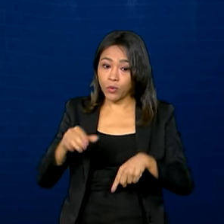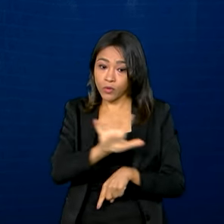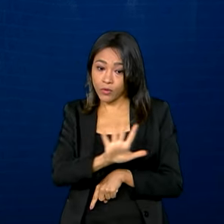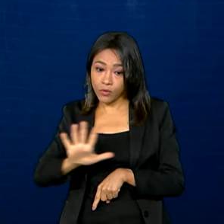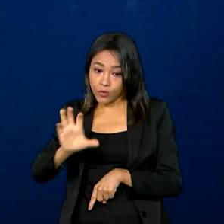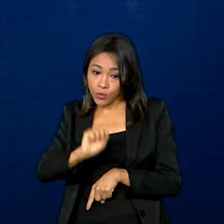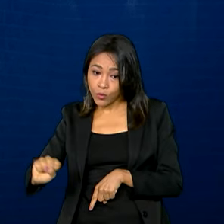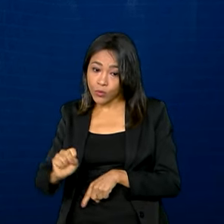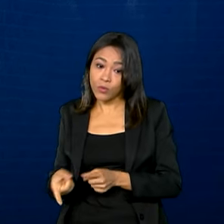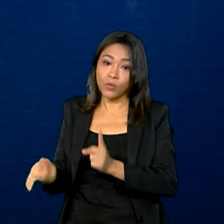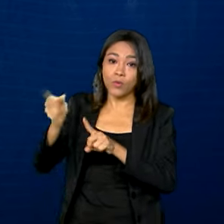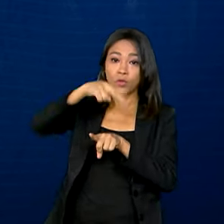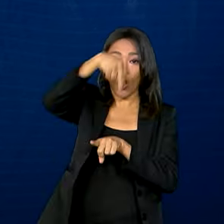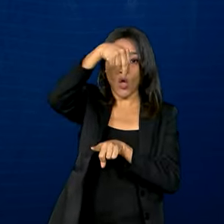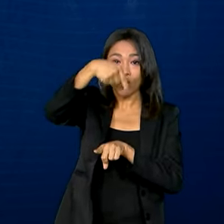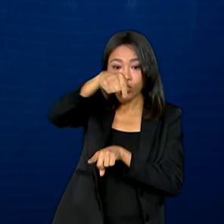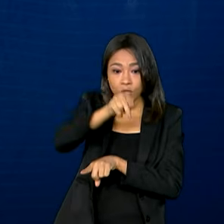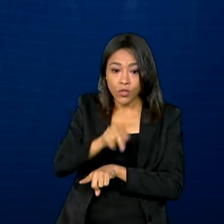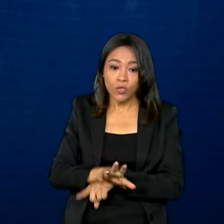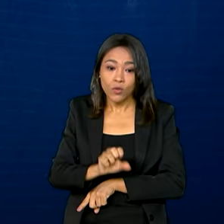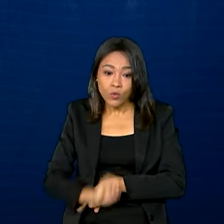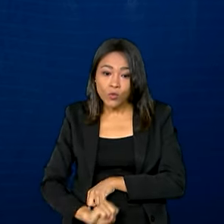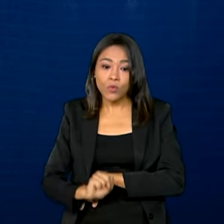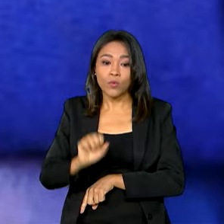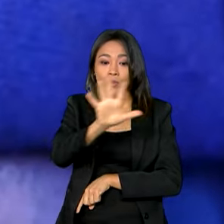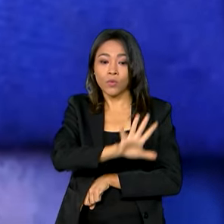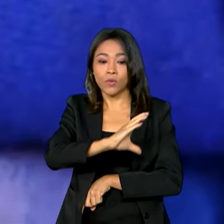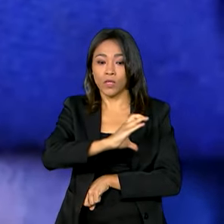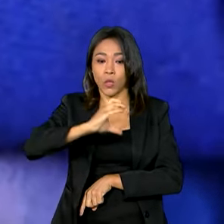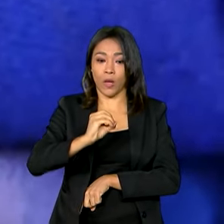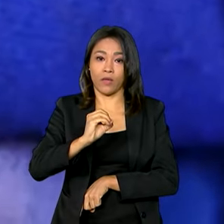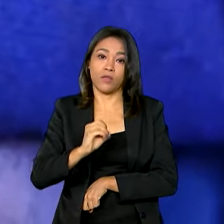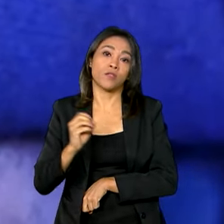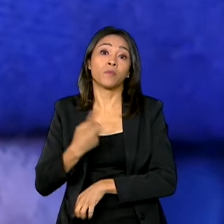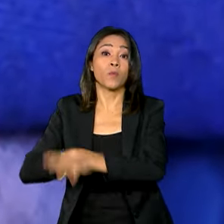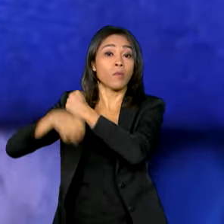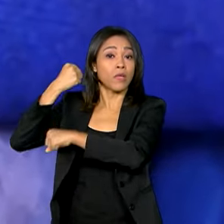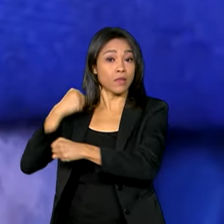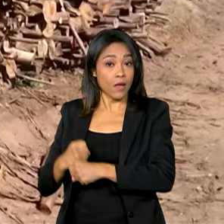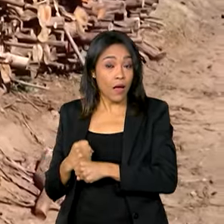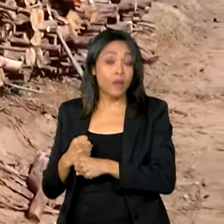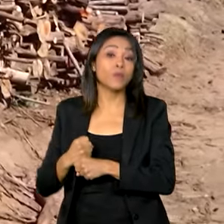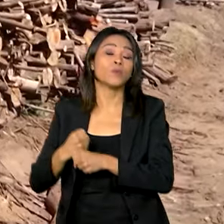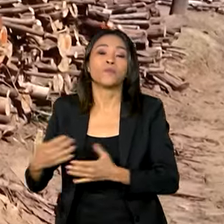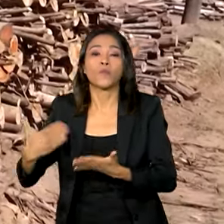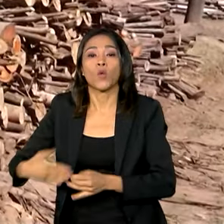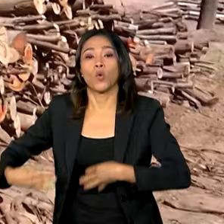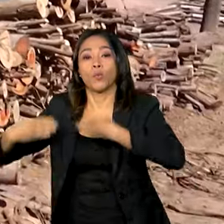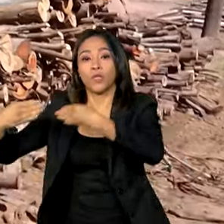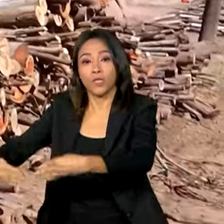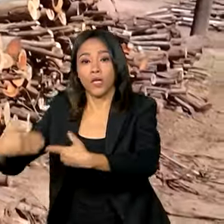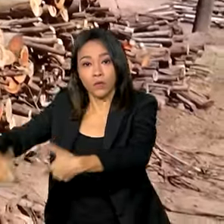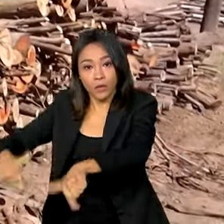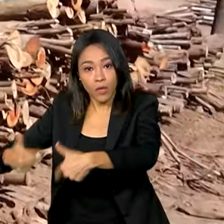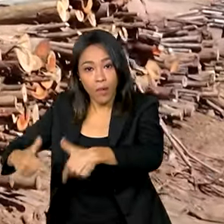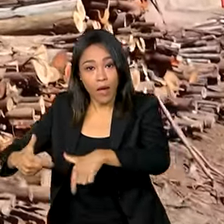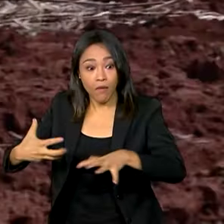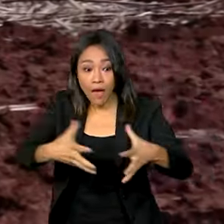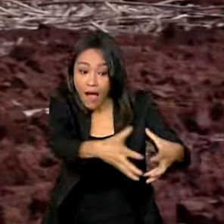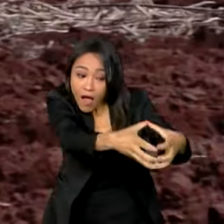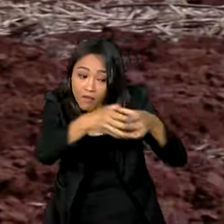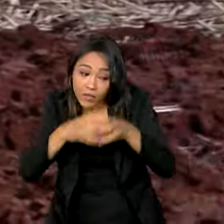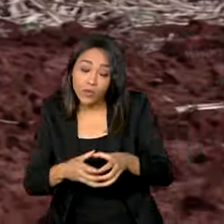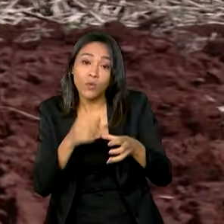Sudeste, Norte, Sul e Centro-Oeste. No ano passado, o Ministério do Trabalho e Emprego afastou mais de